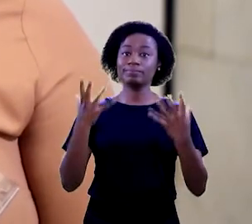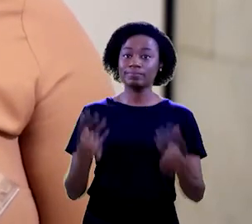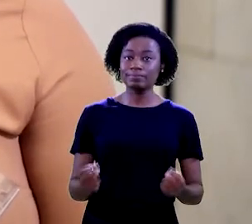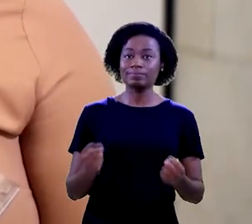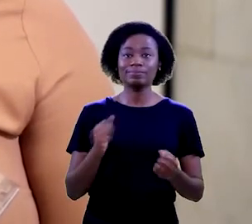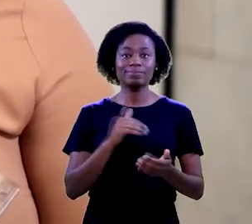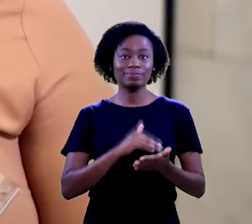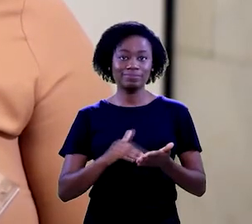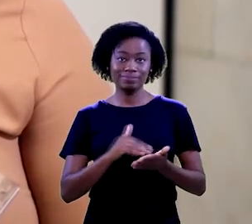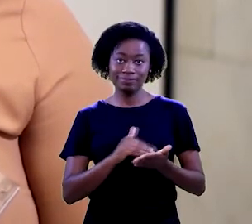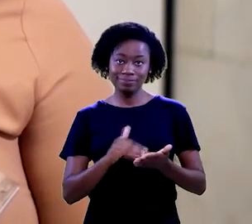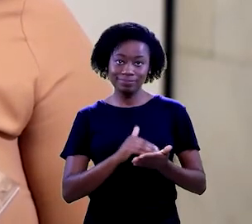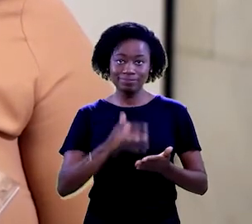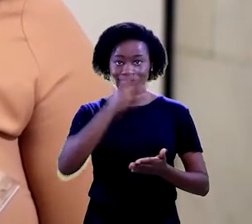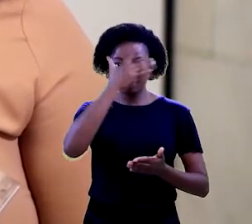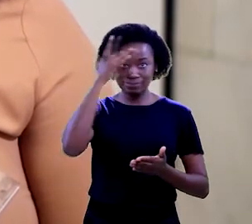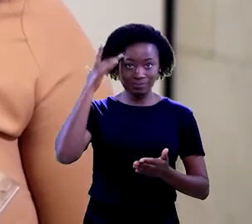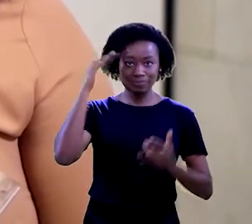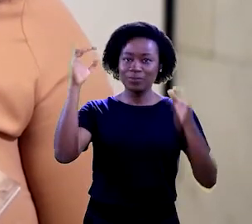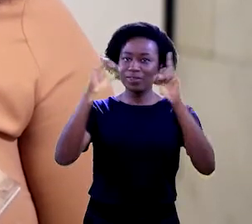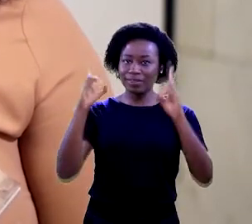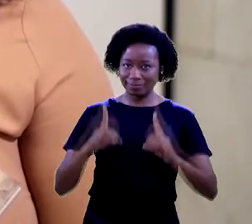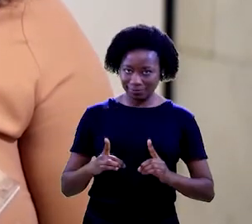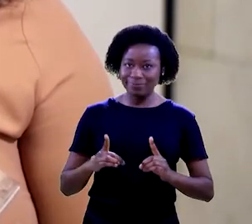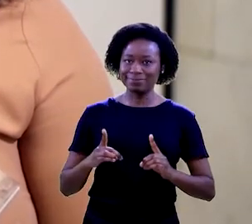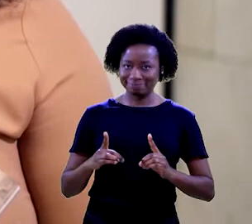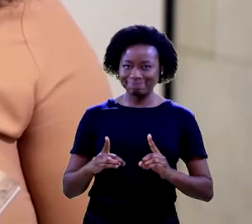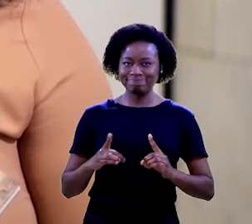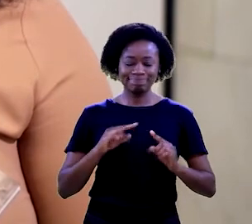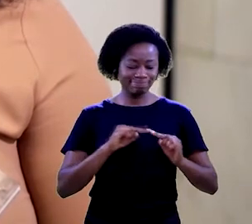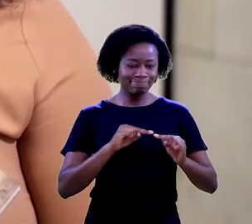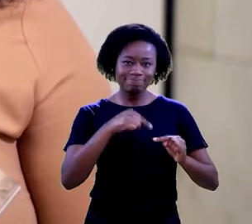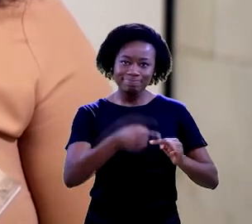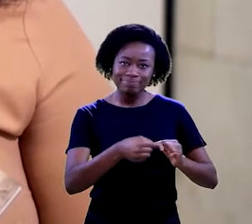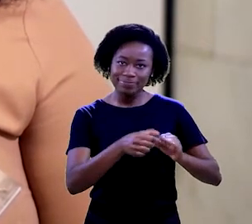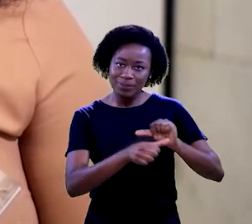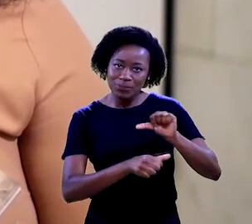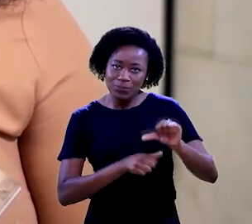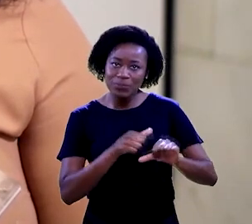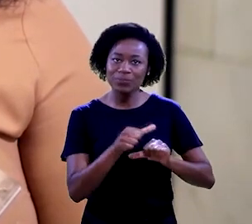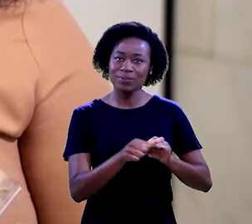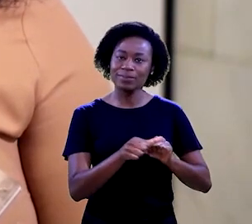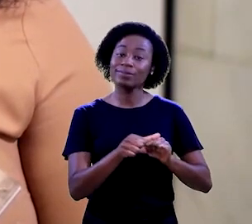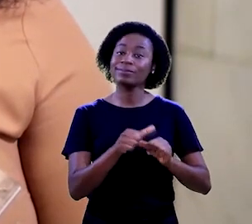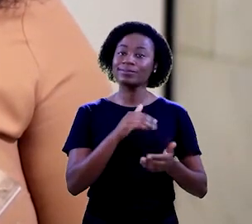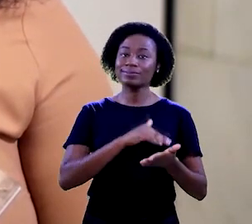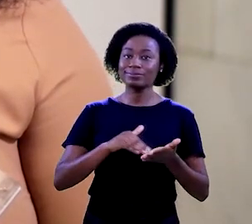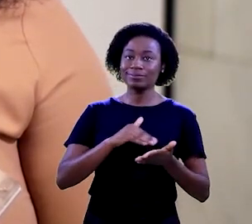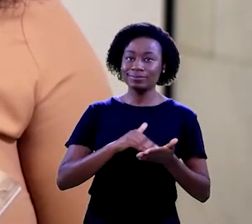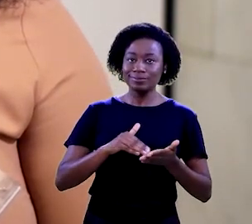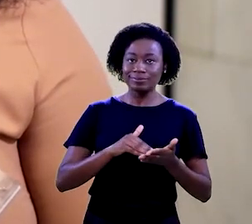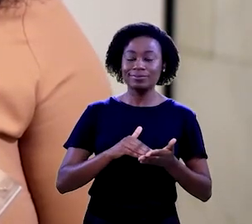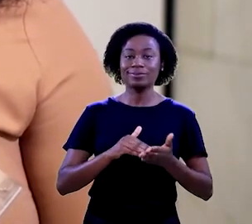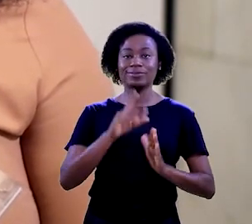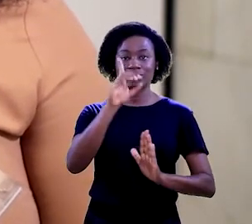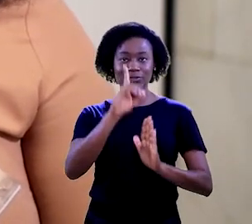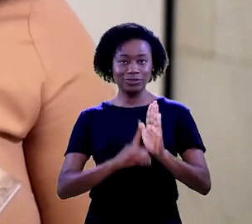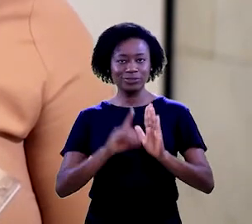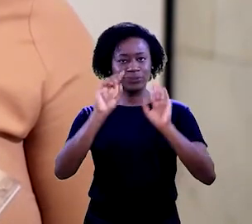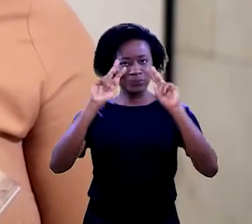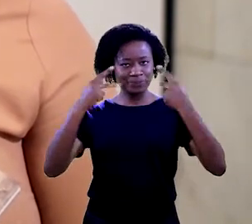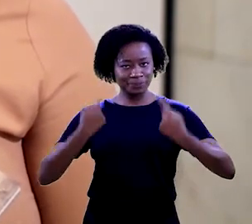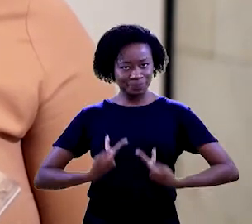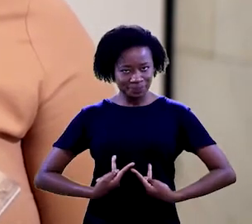assumi a então Secretaria da Pessoa com Deficiência, que logo mais se transformaria na Secretaria